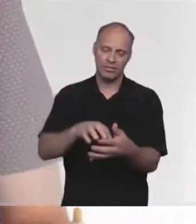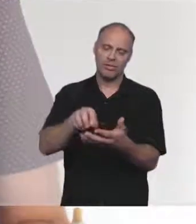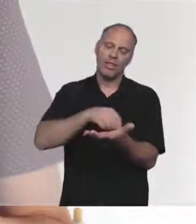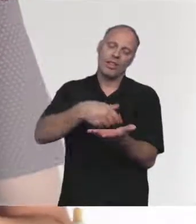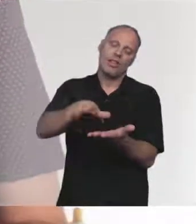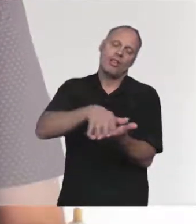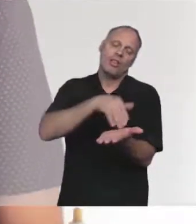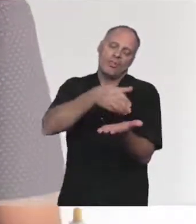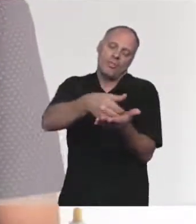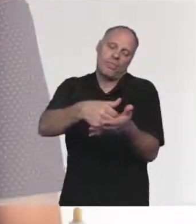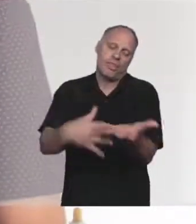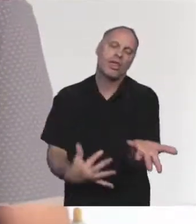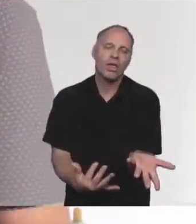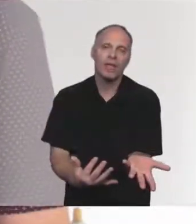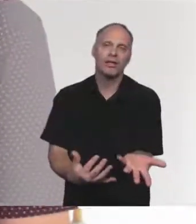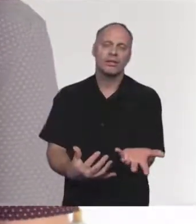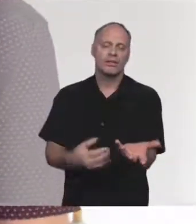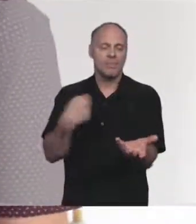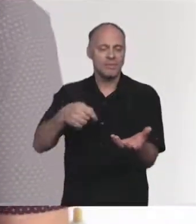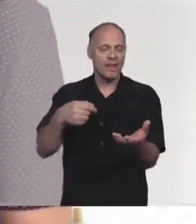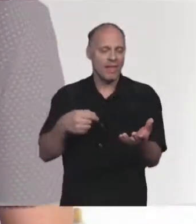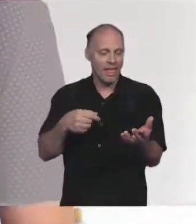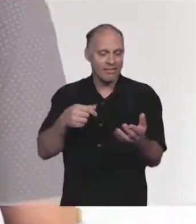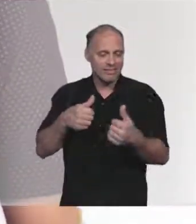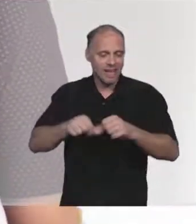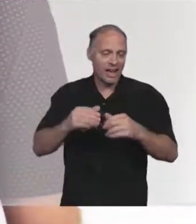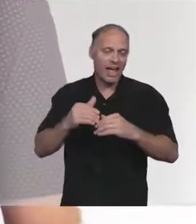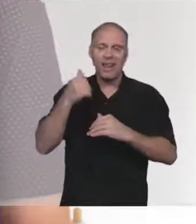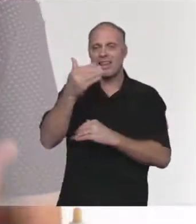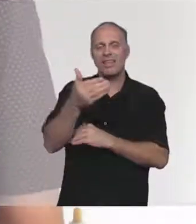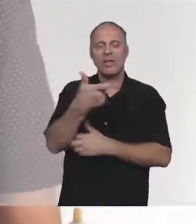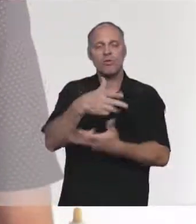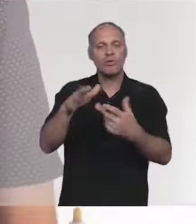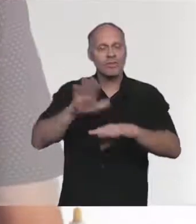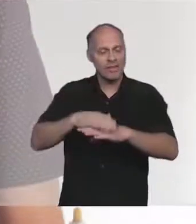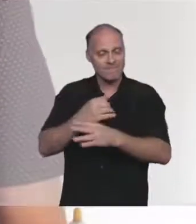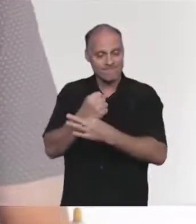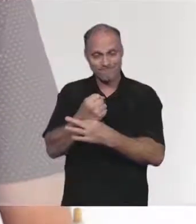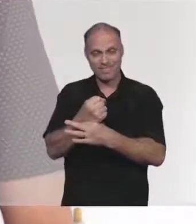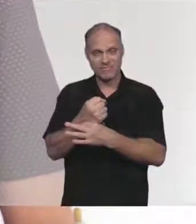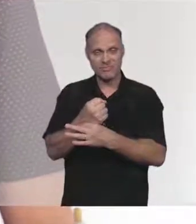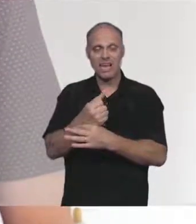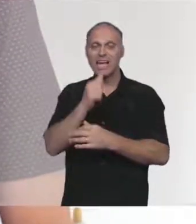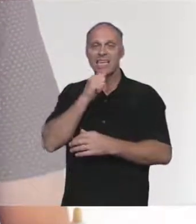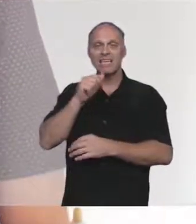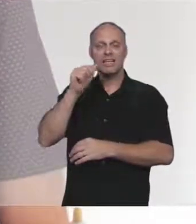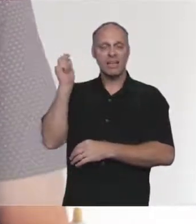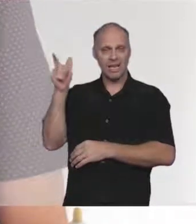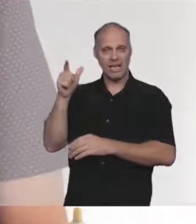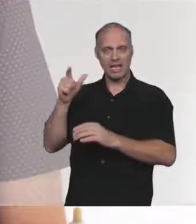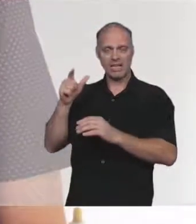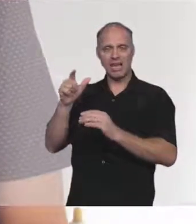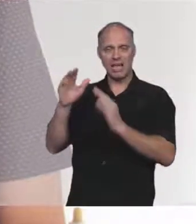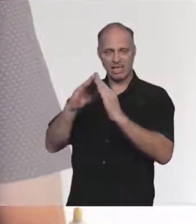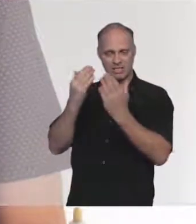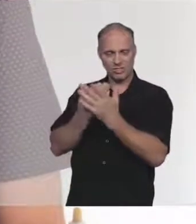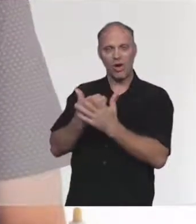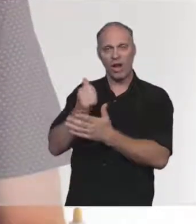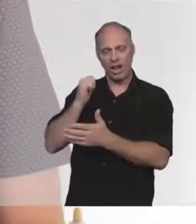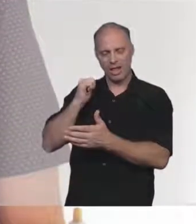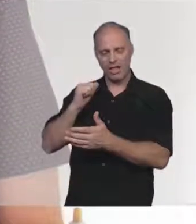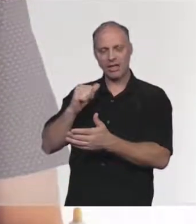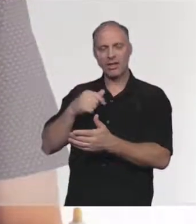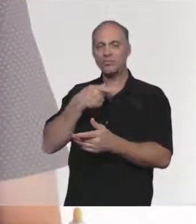eu precisava romper um pouco esse limite do papel. E no Ateliê Fidalga, o pessoal até comentou,